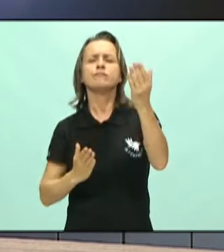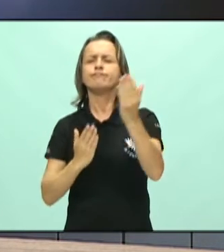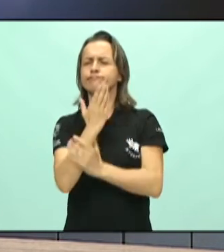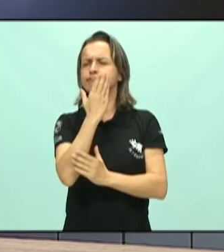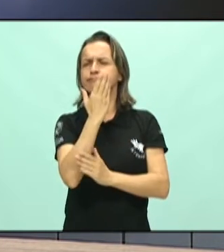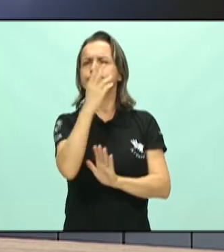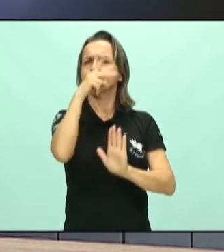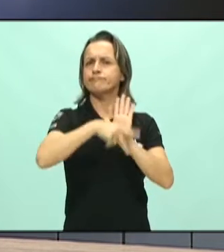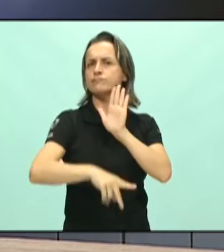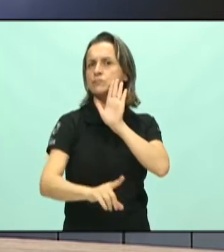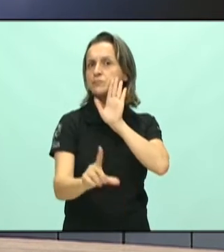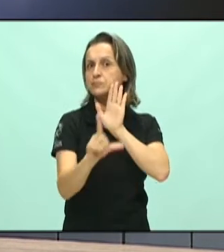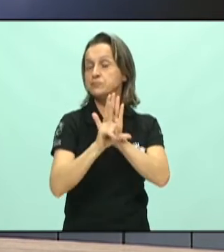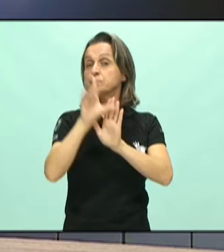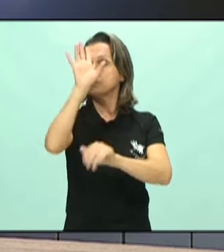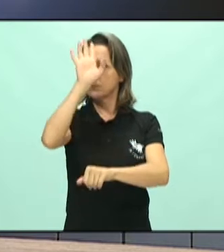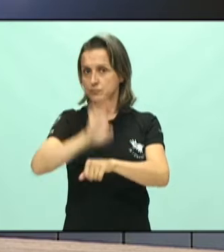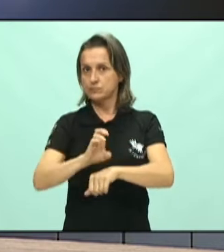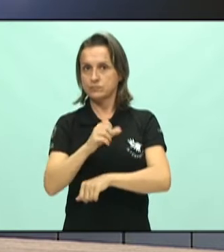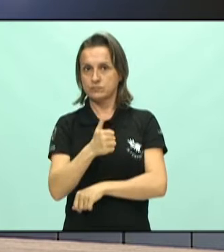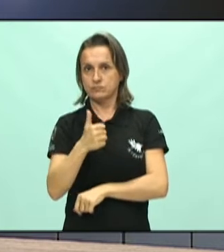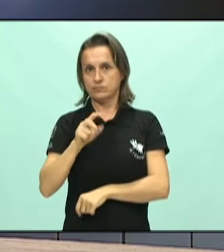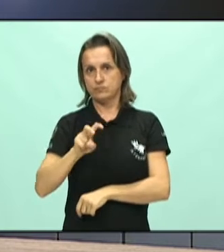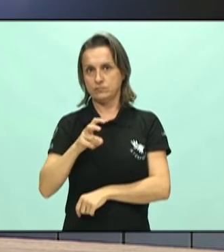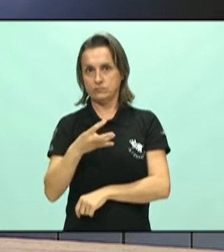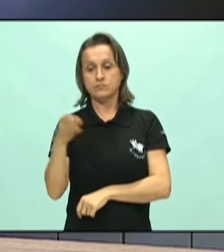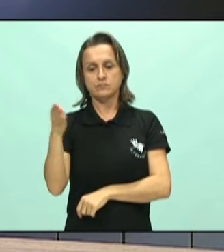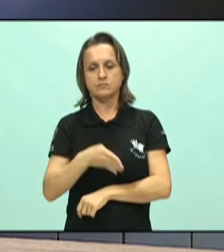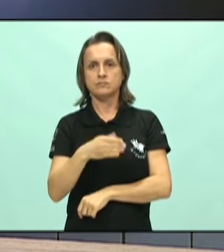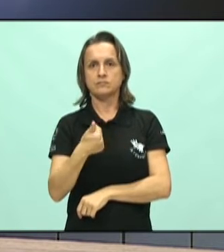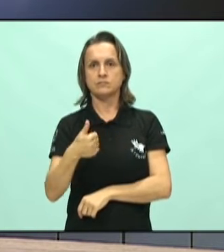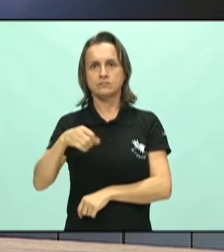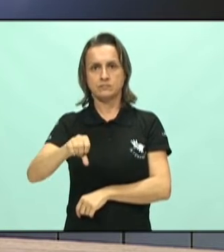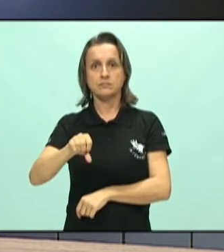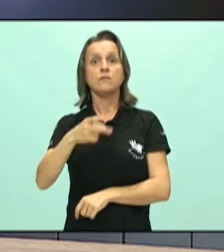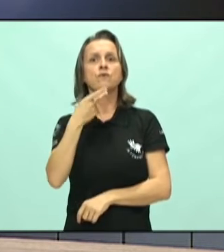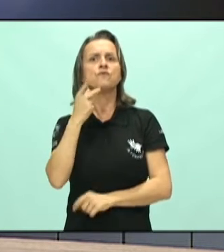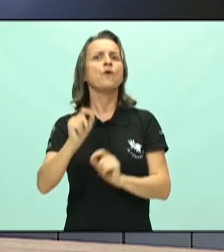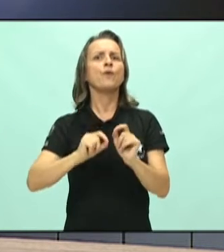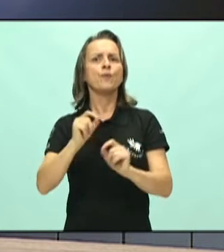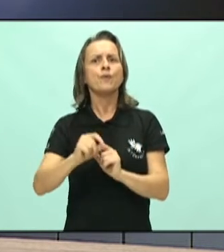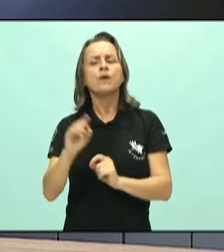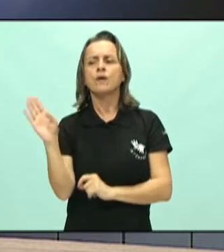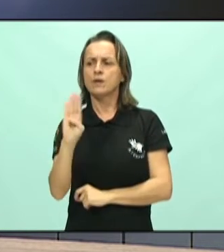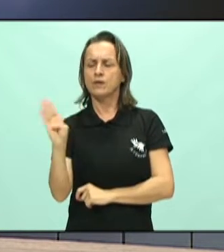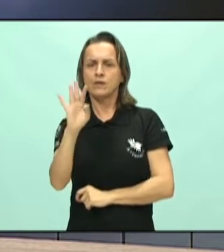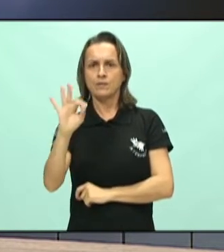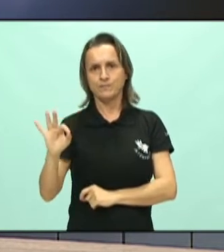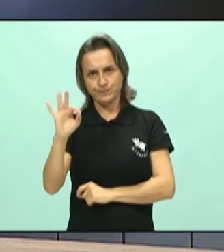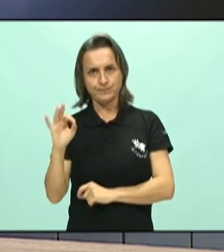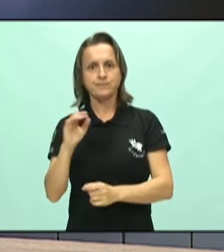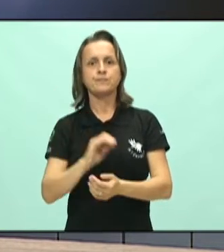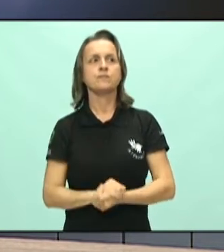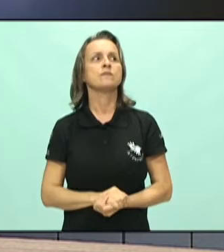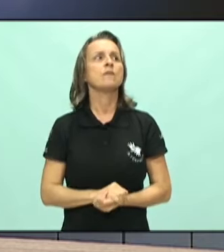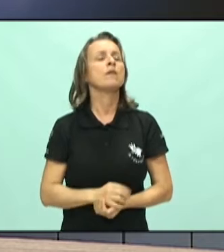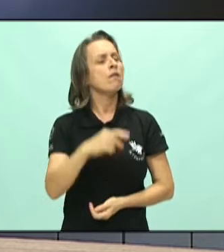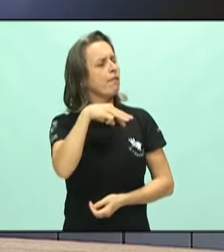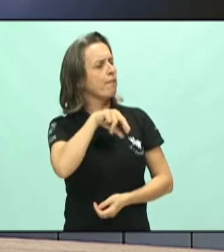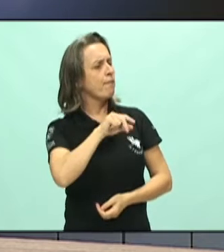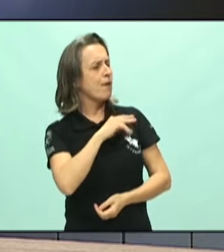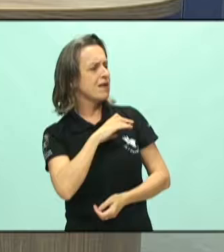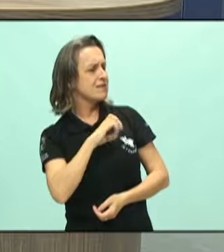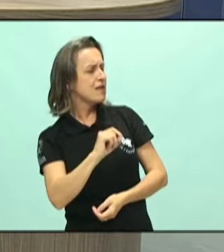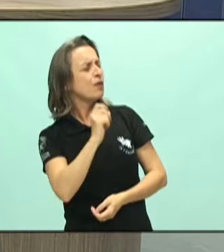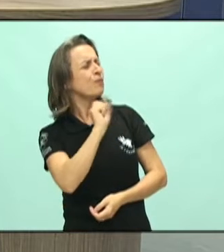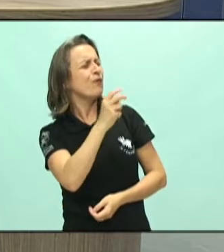do projeto de lei estadual 174 de 2019, que trata de incentivos fiscais. Marcelo, pode falar para a